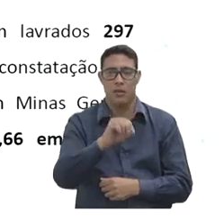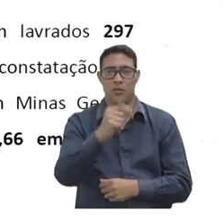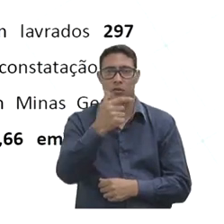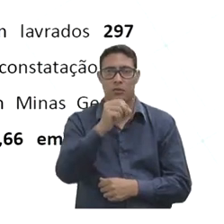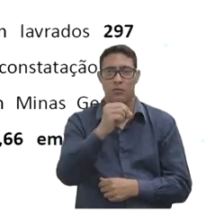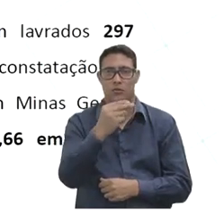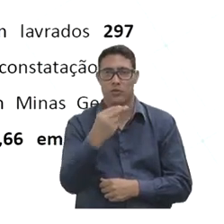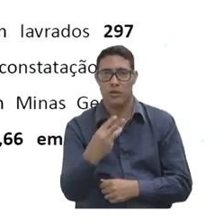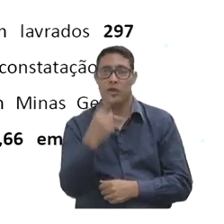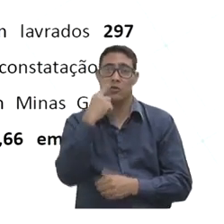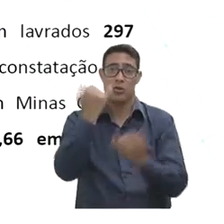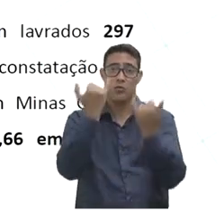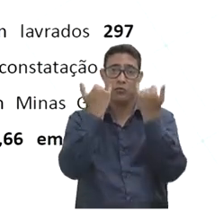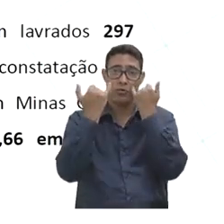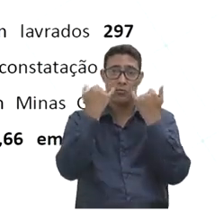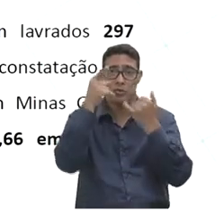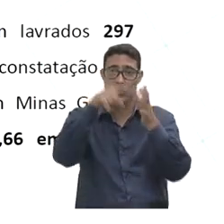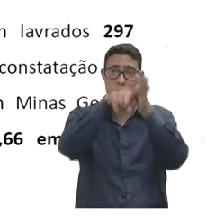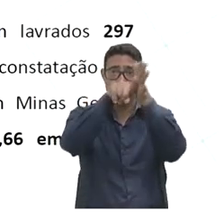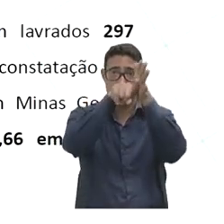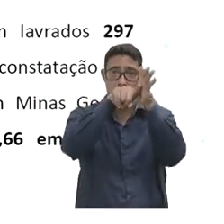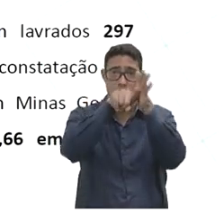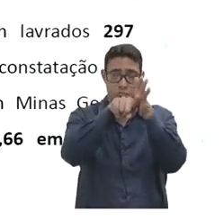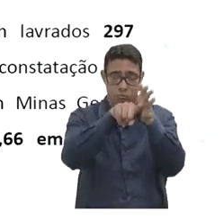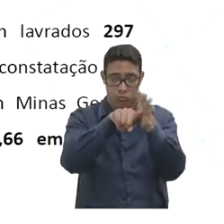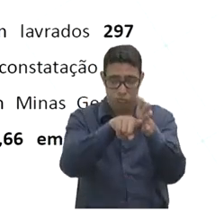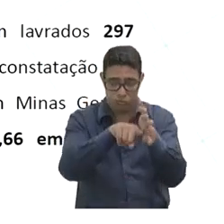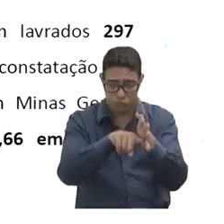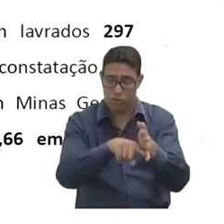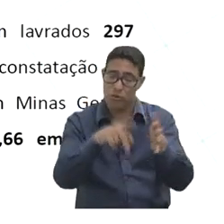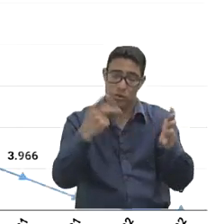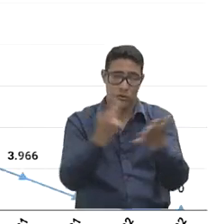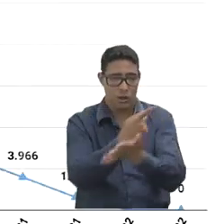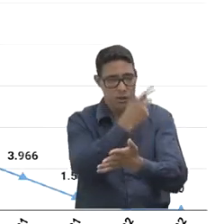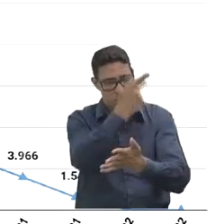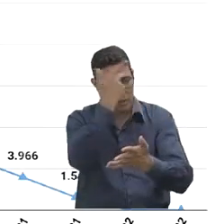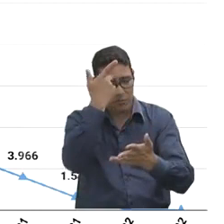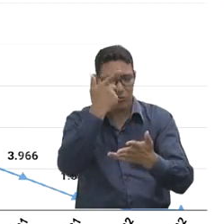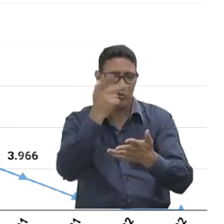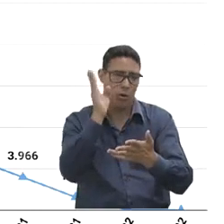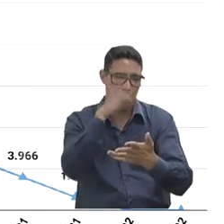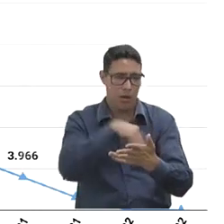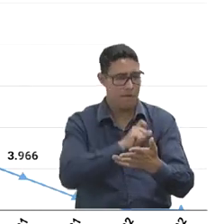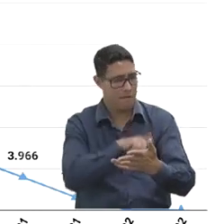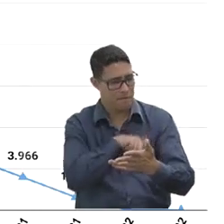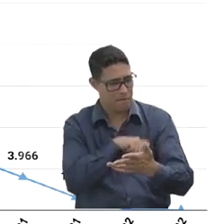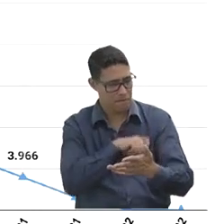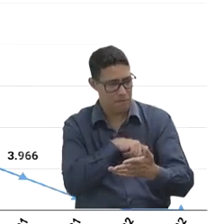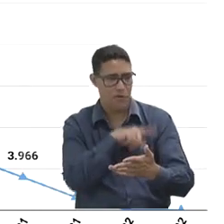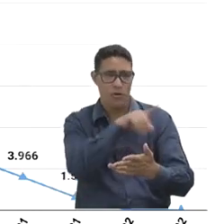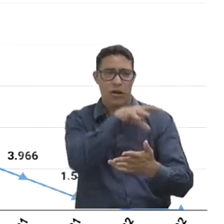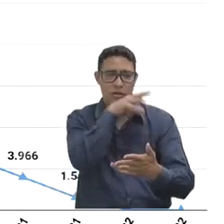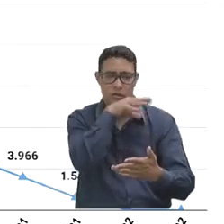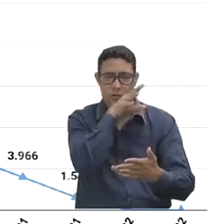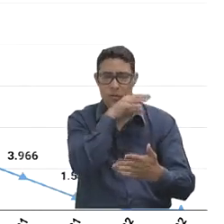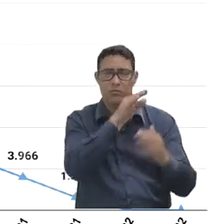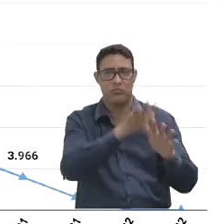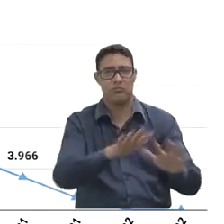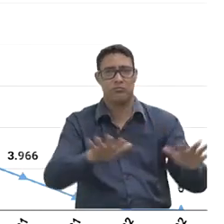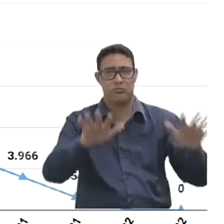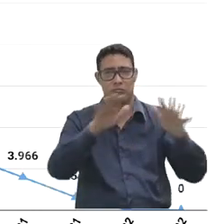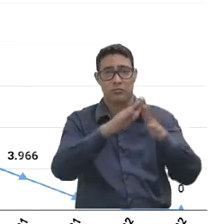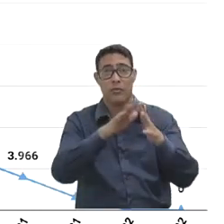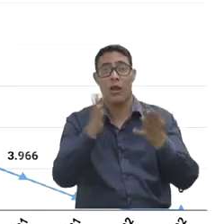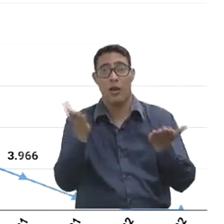que nós já fizemos em relação a maus tratos da fauna Silvestre doméstica em relação a recursos hídricos